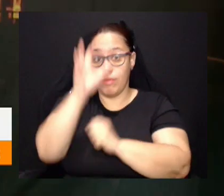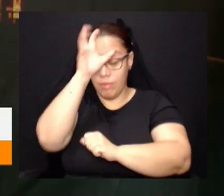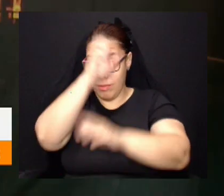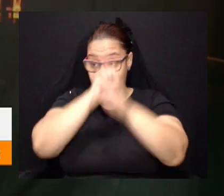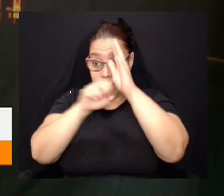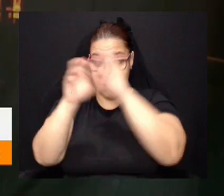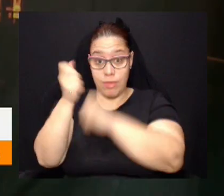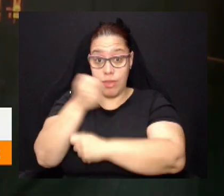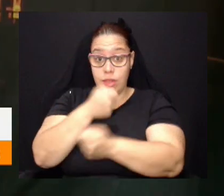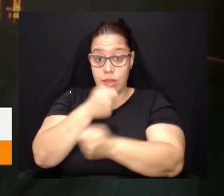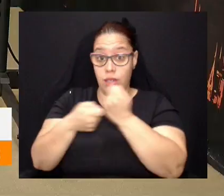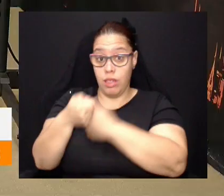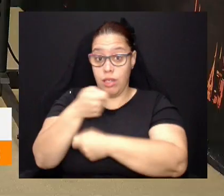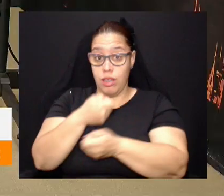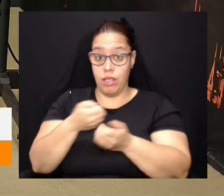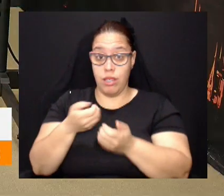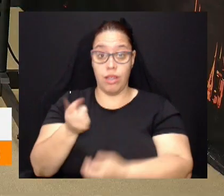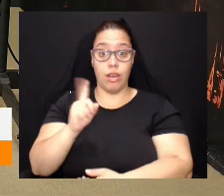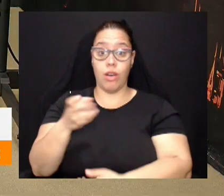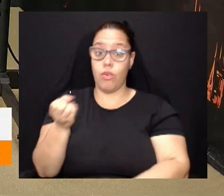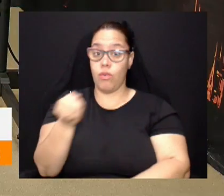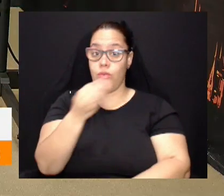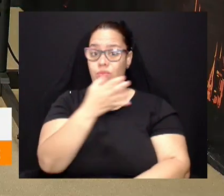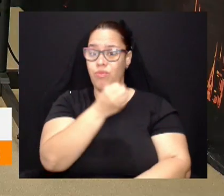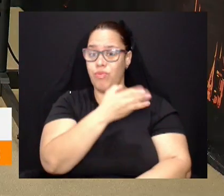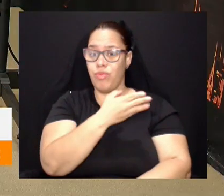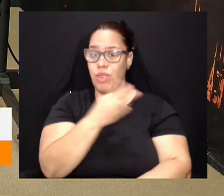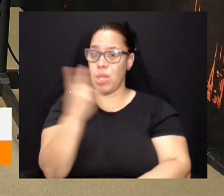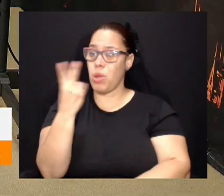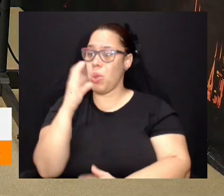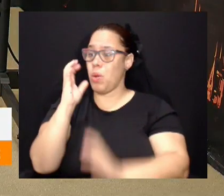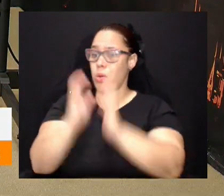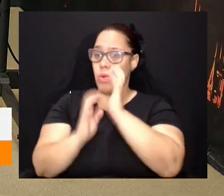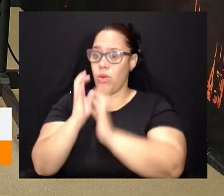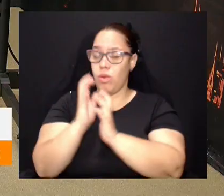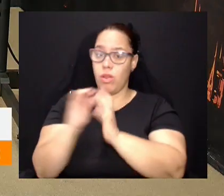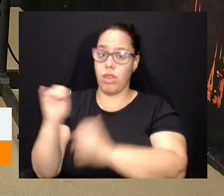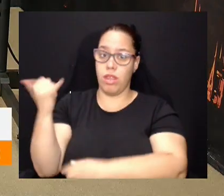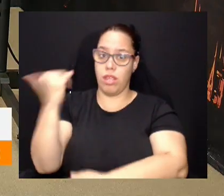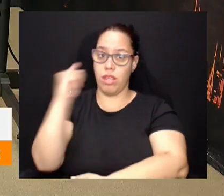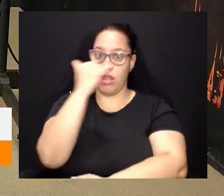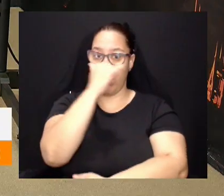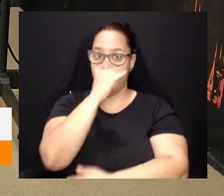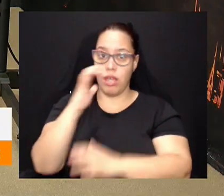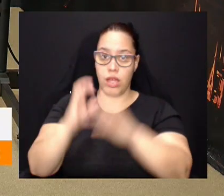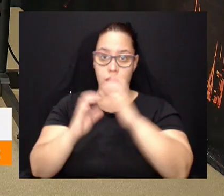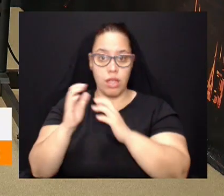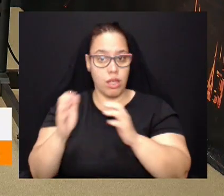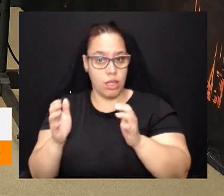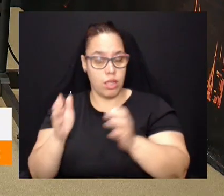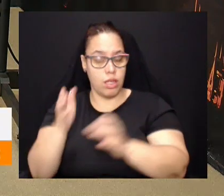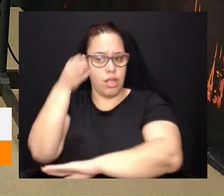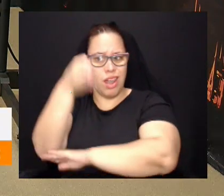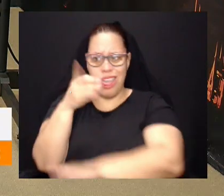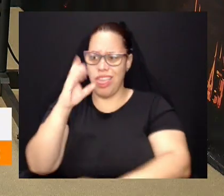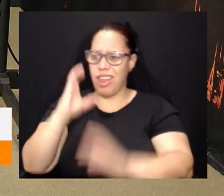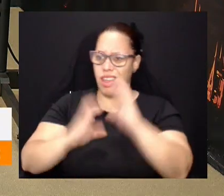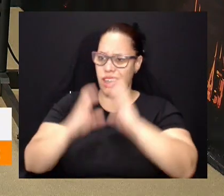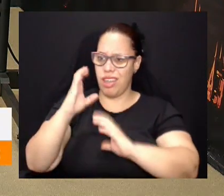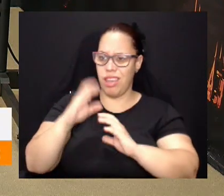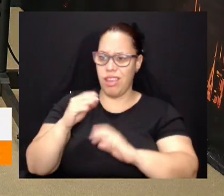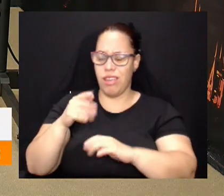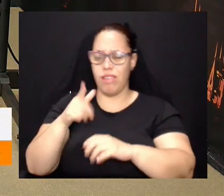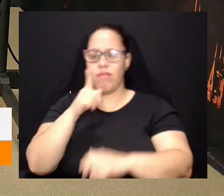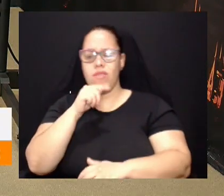situação. Agora, não, vamos viajar, mas tá os dois brigando, daí tá lá no avião, estão brigando, chega lá no hotel, estão brigando, daí vai na praia, estão